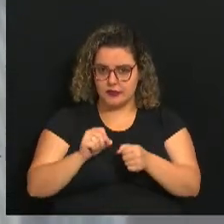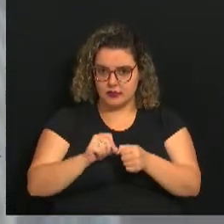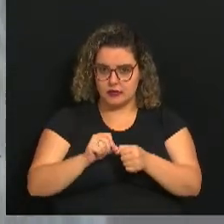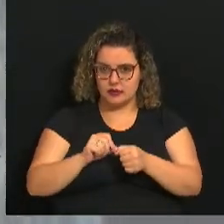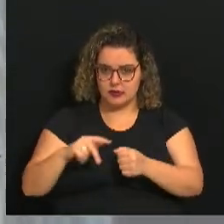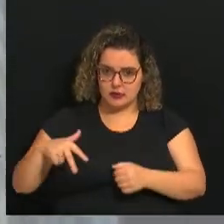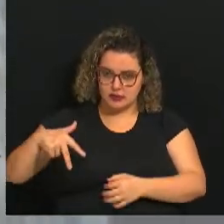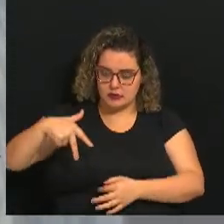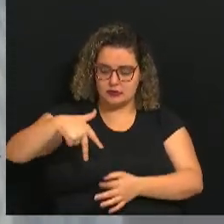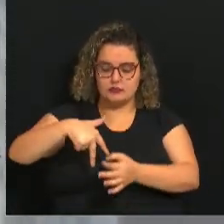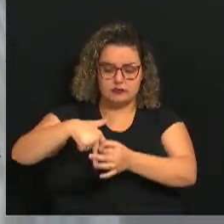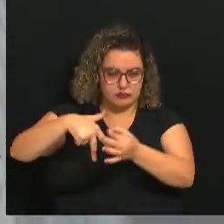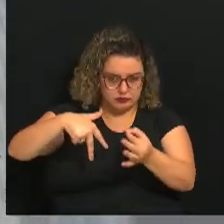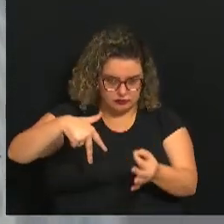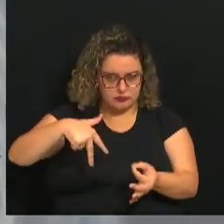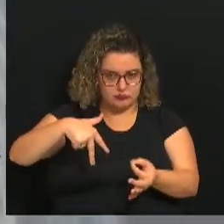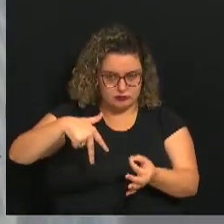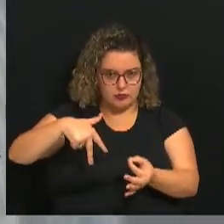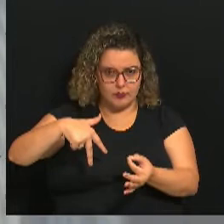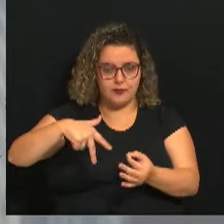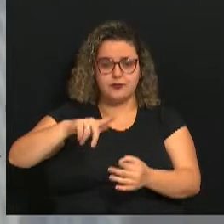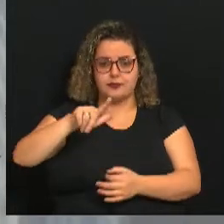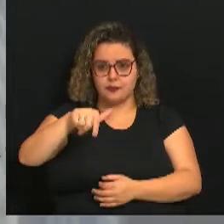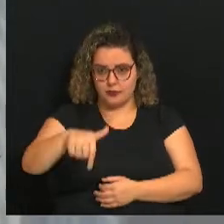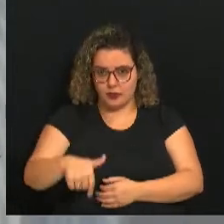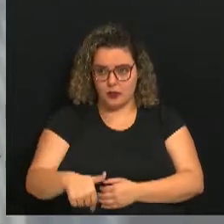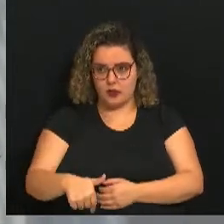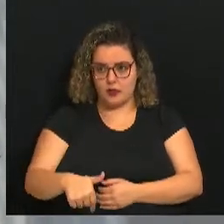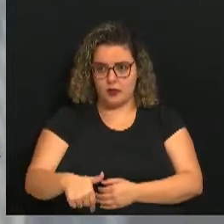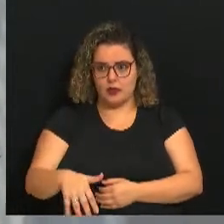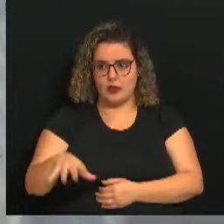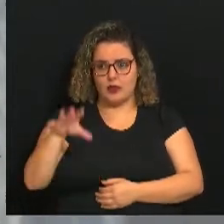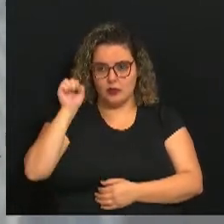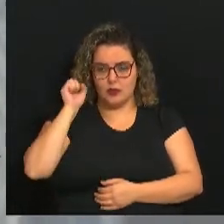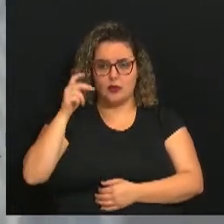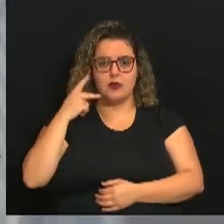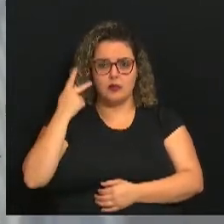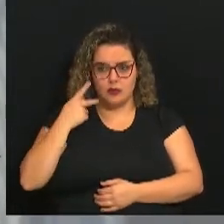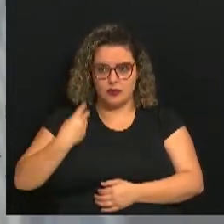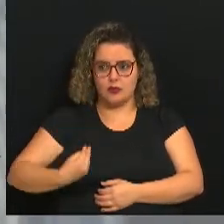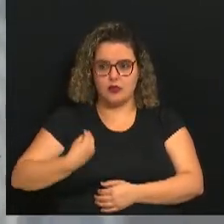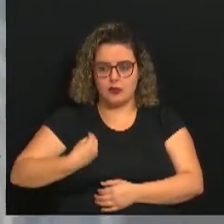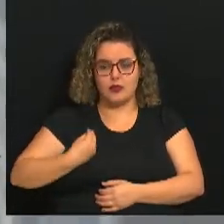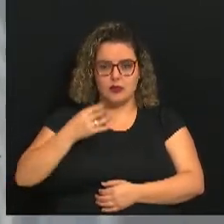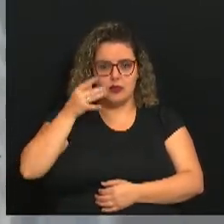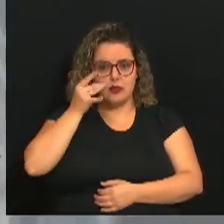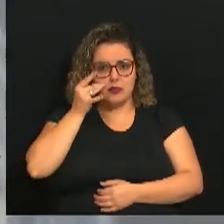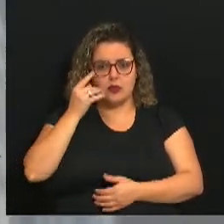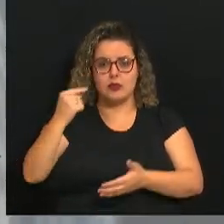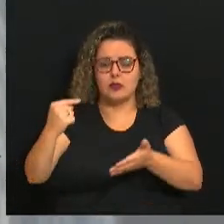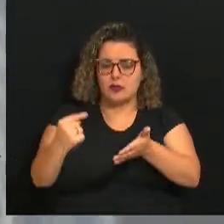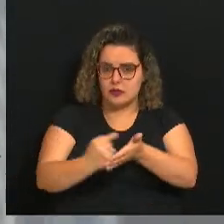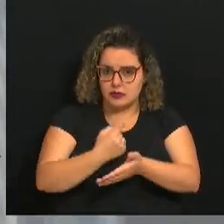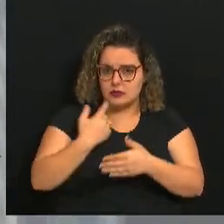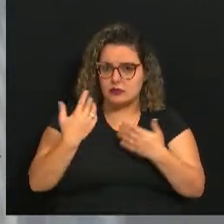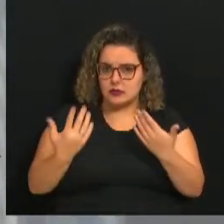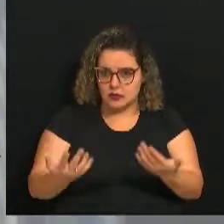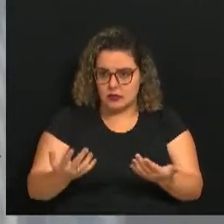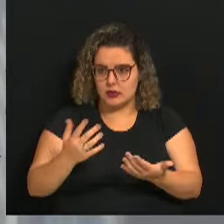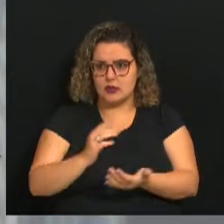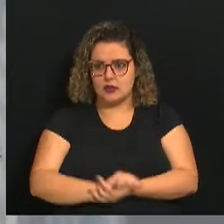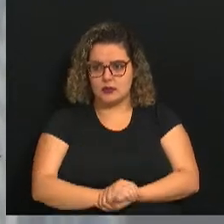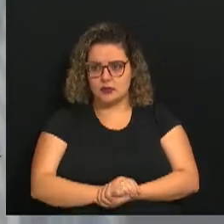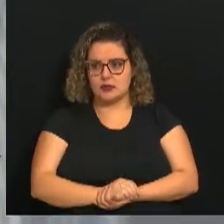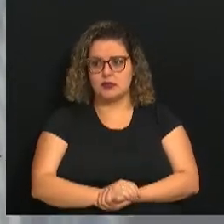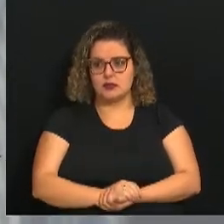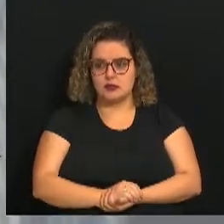exposição e depois a gente ouvir aqui os vereadores presentes, os questionamentos, as perguntas,